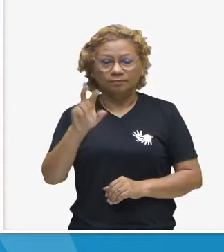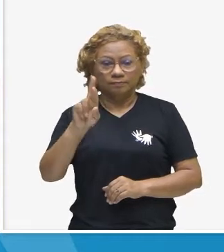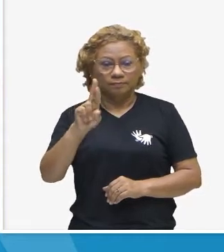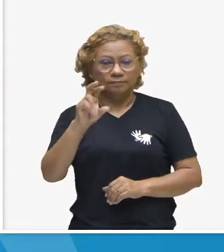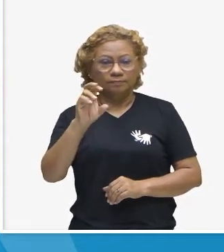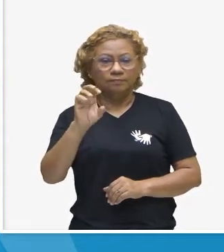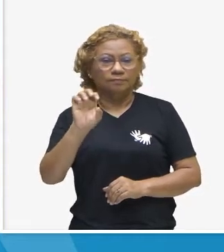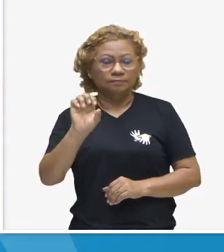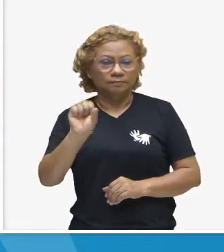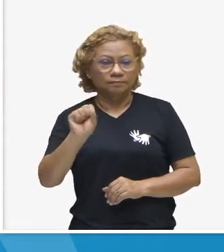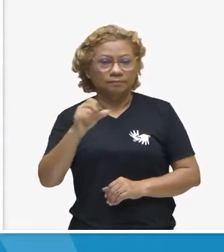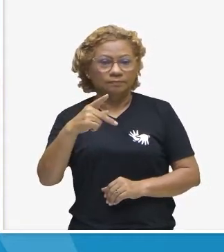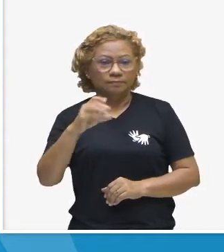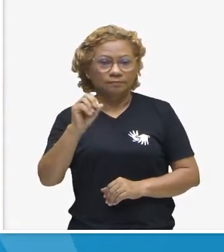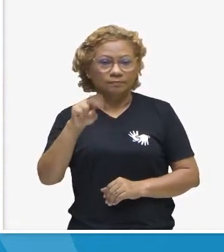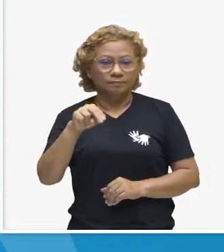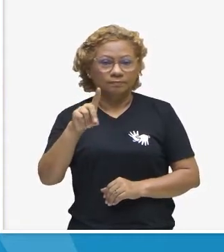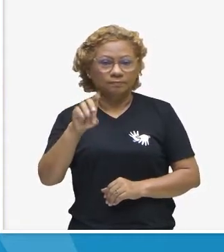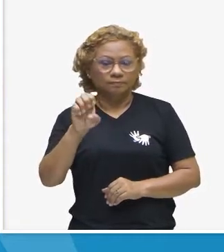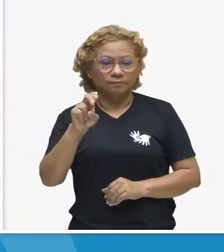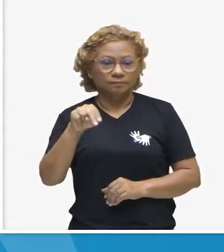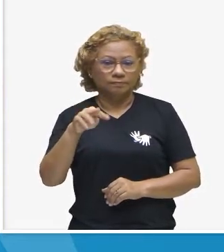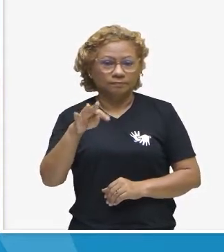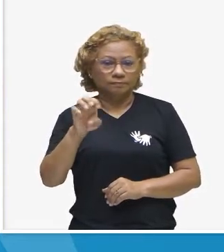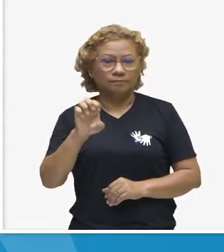observe o seguinte.